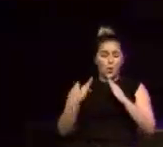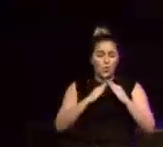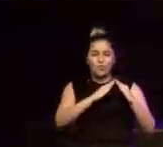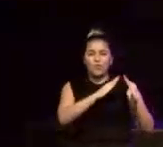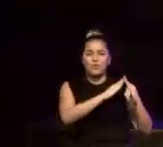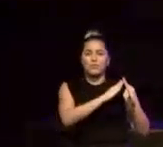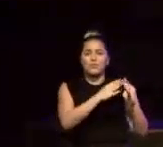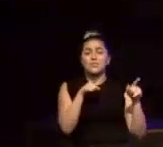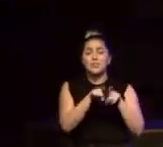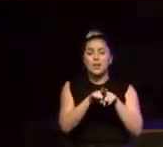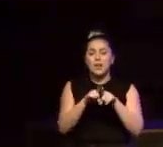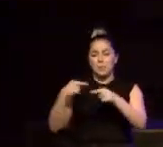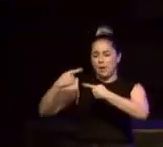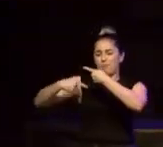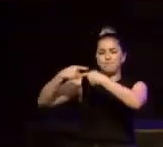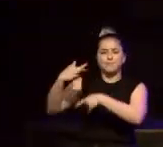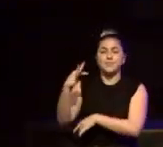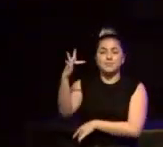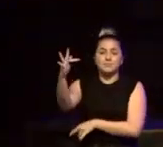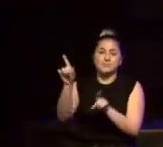para a próxima geração.